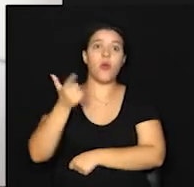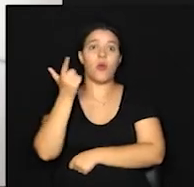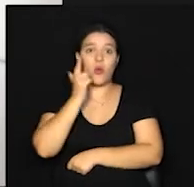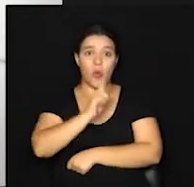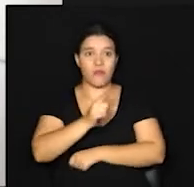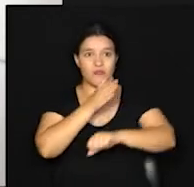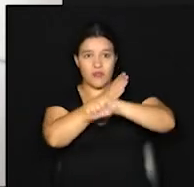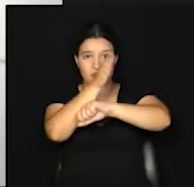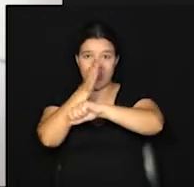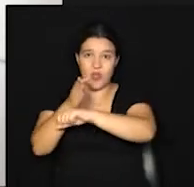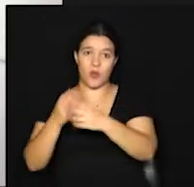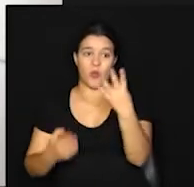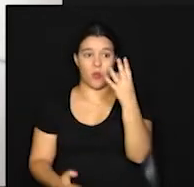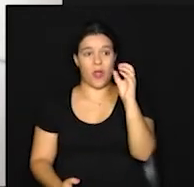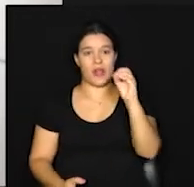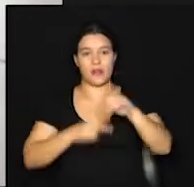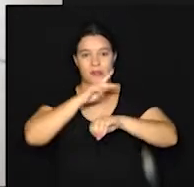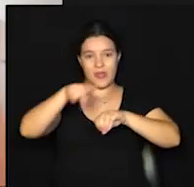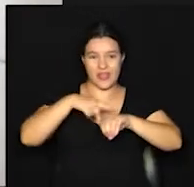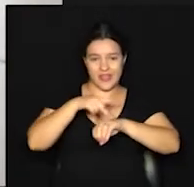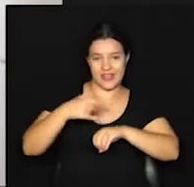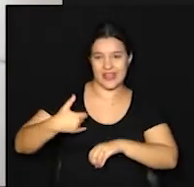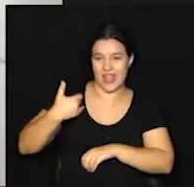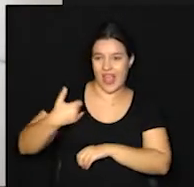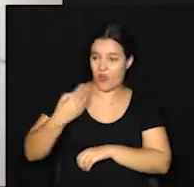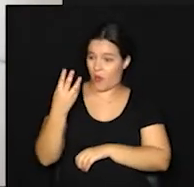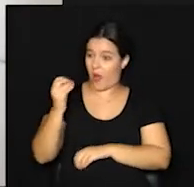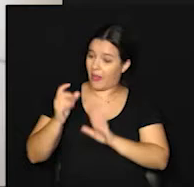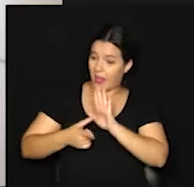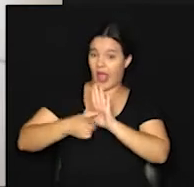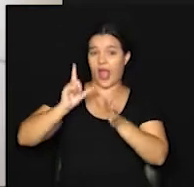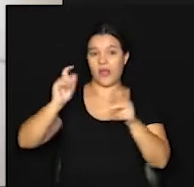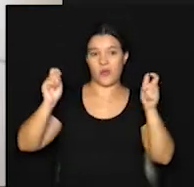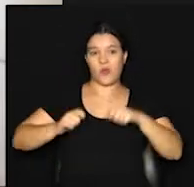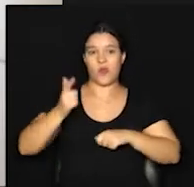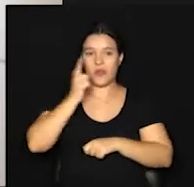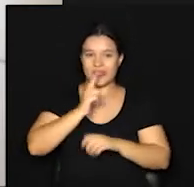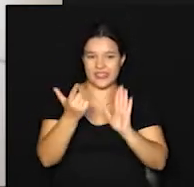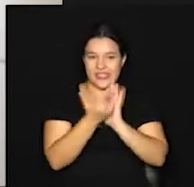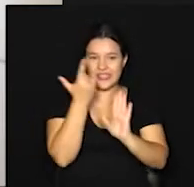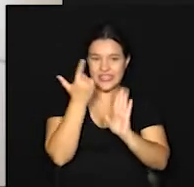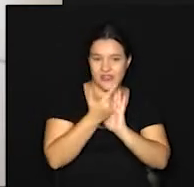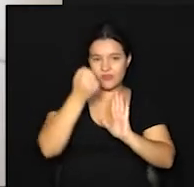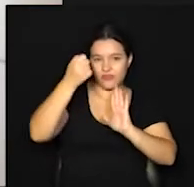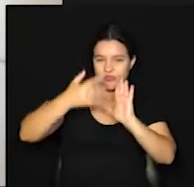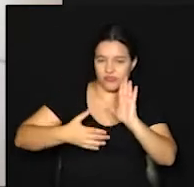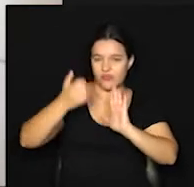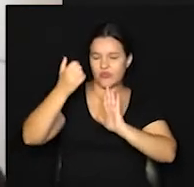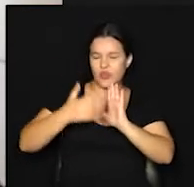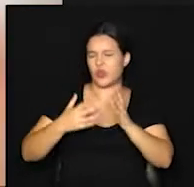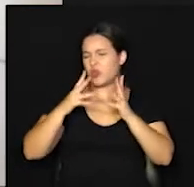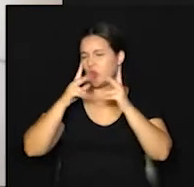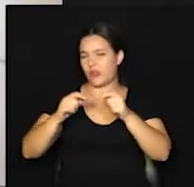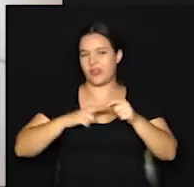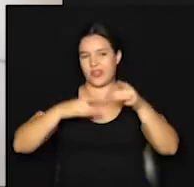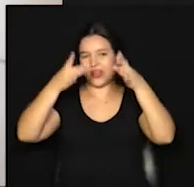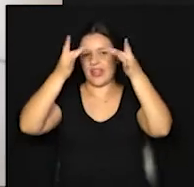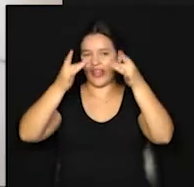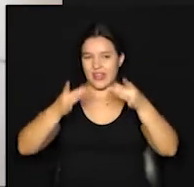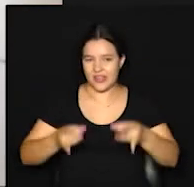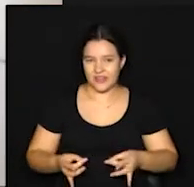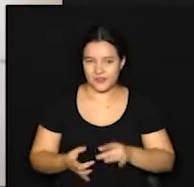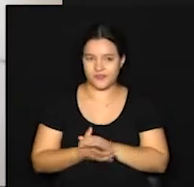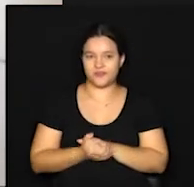países antes dos 40 anos. E aí eu vou contando no livro, né, tudo que a gente está falando aqui, das ameaças, a ida para a